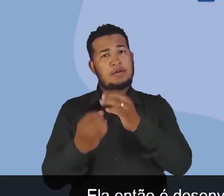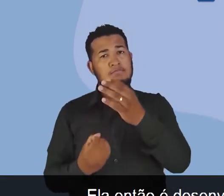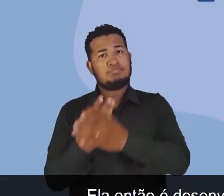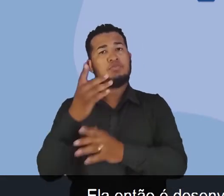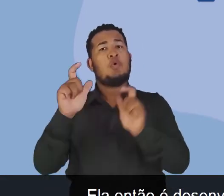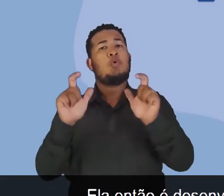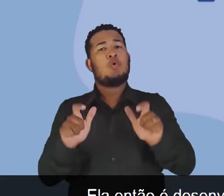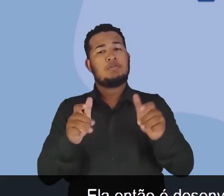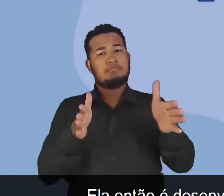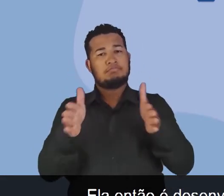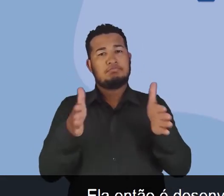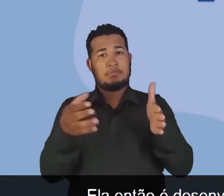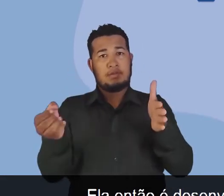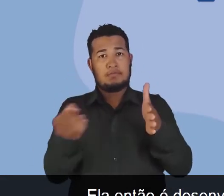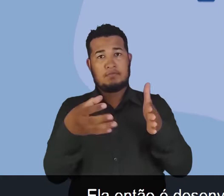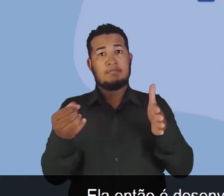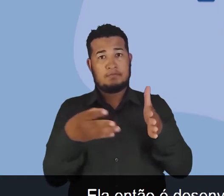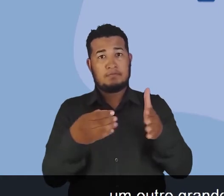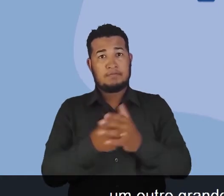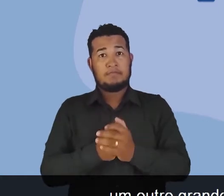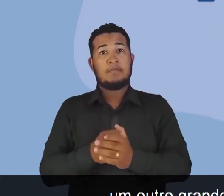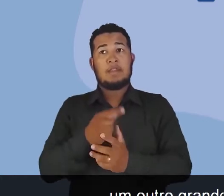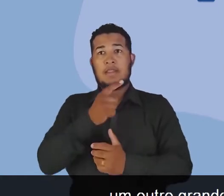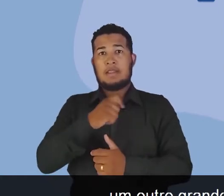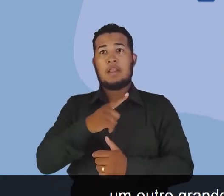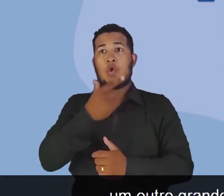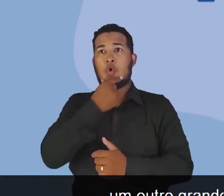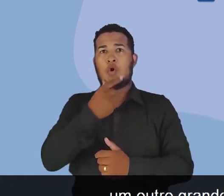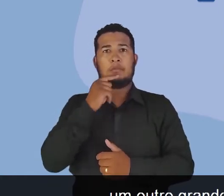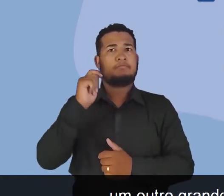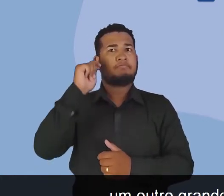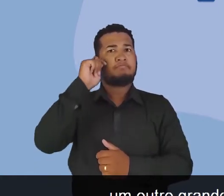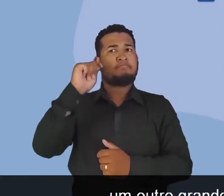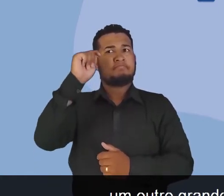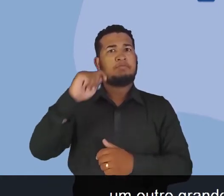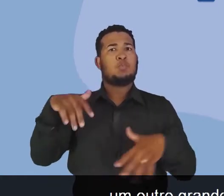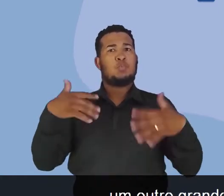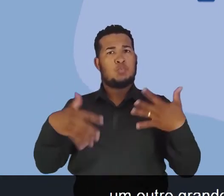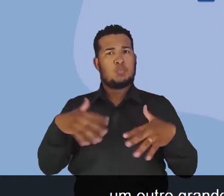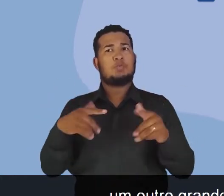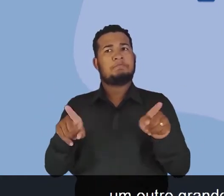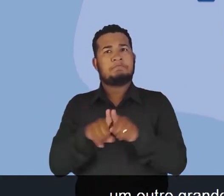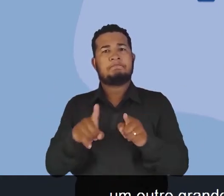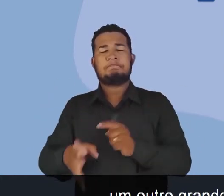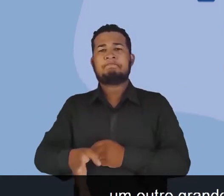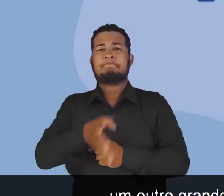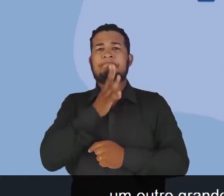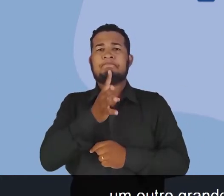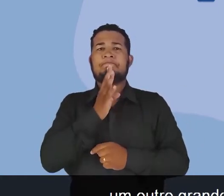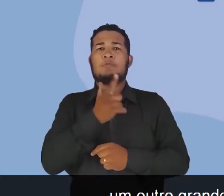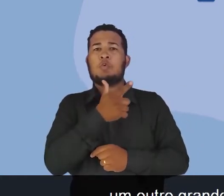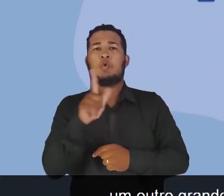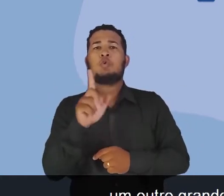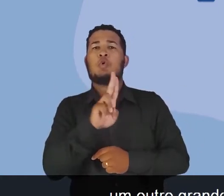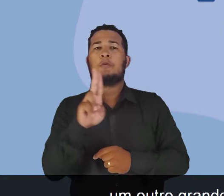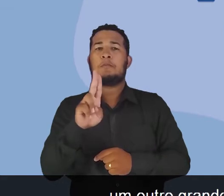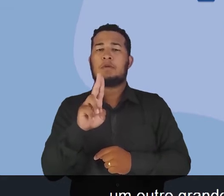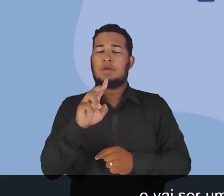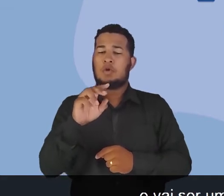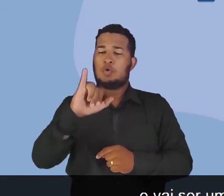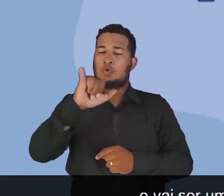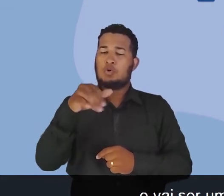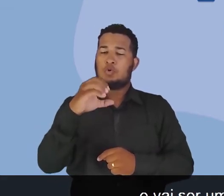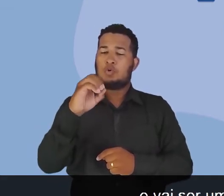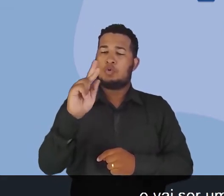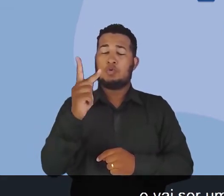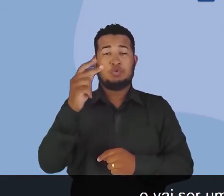por um pensador chamado Jeremy Bentham, um outro grande representante que a gente conhece pelo nome de John Stuart Mill, e